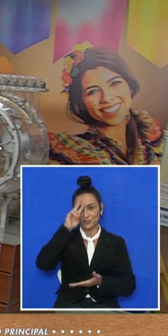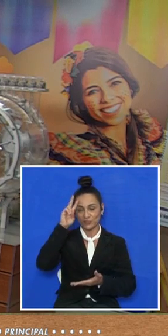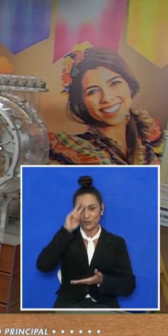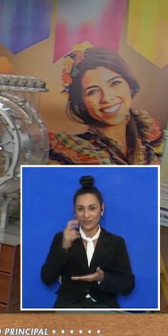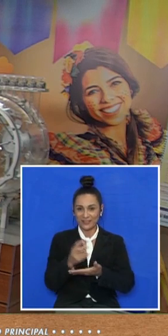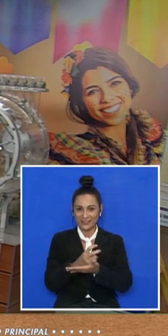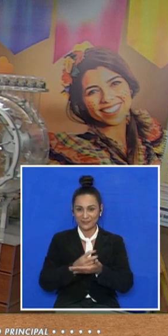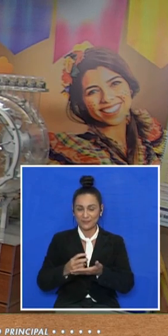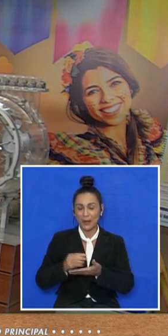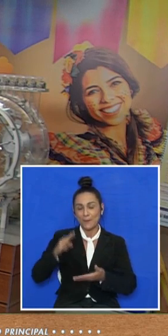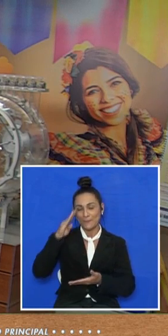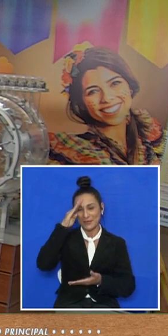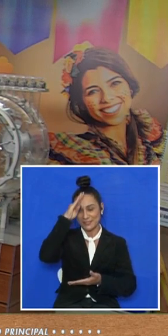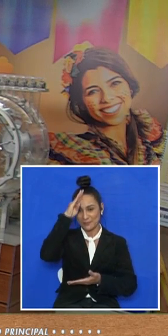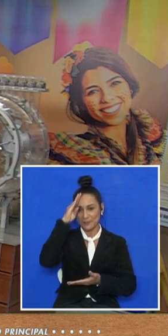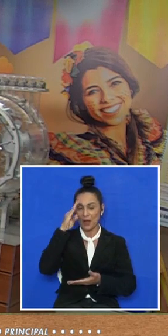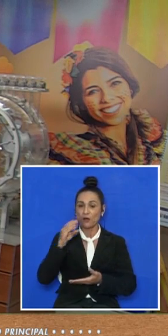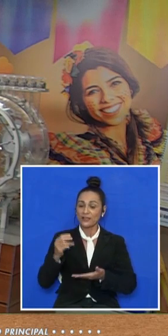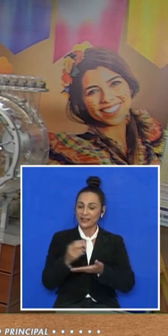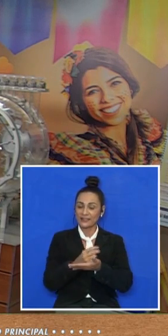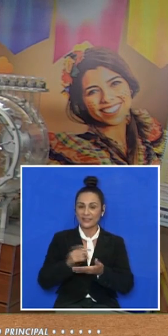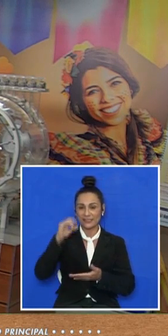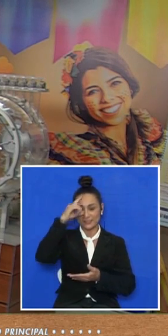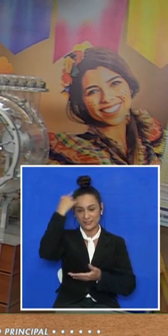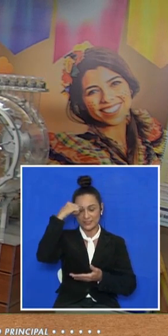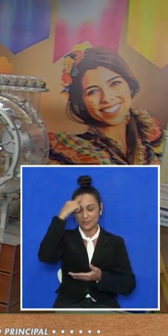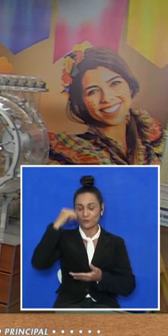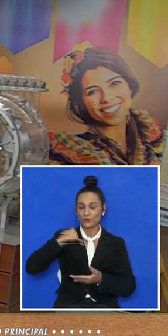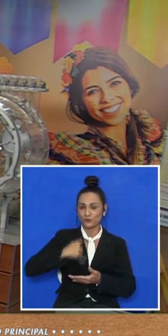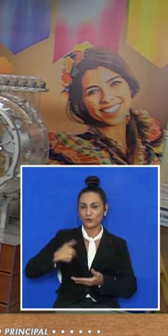Quina. Prêmio principal da Quina de São João é de